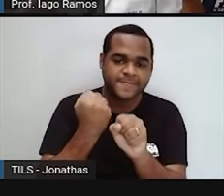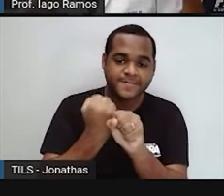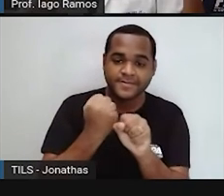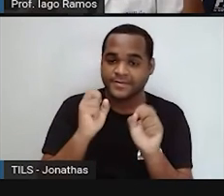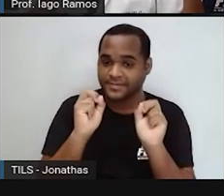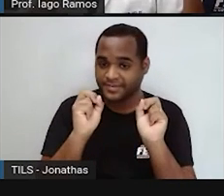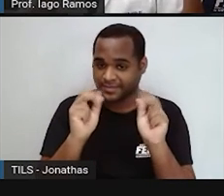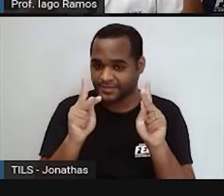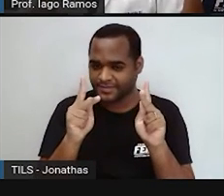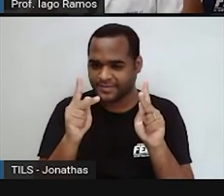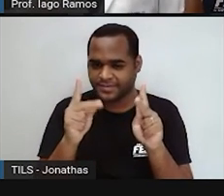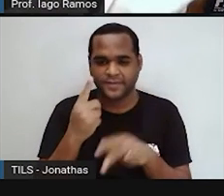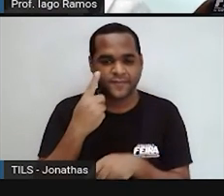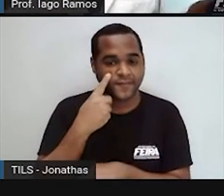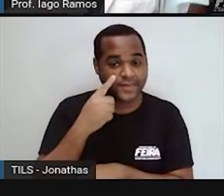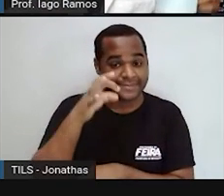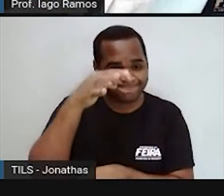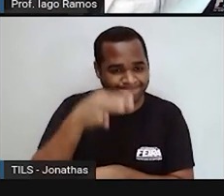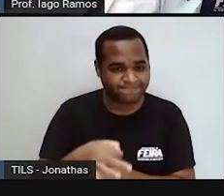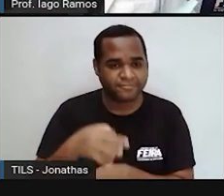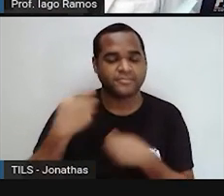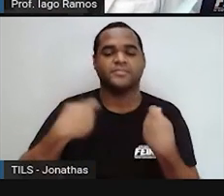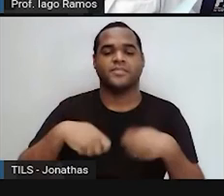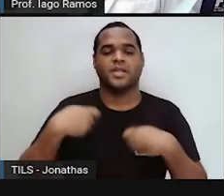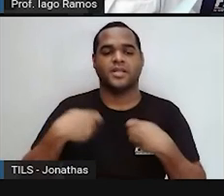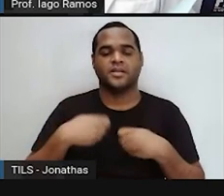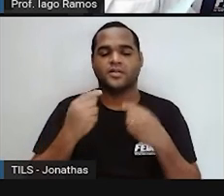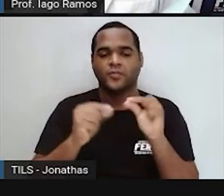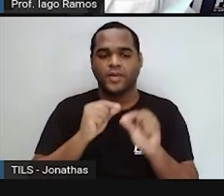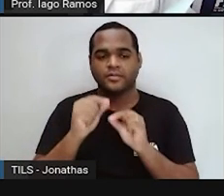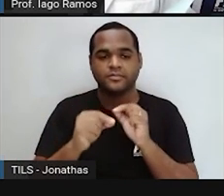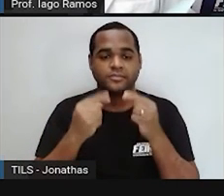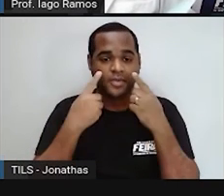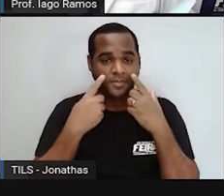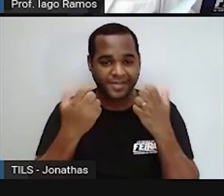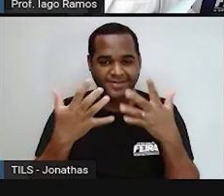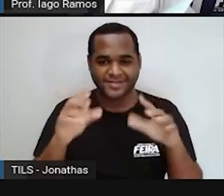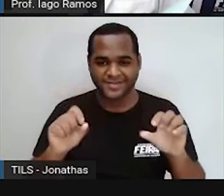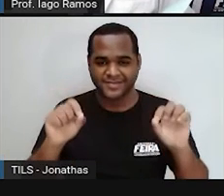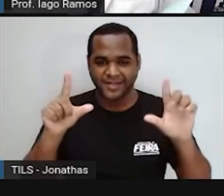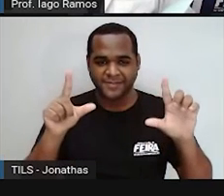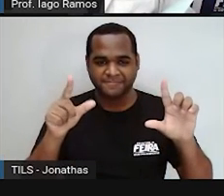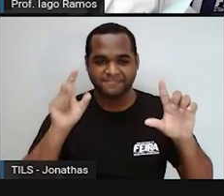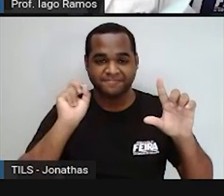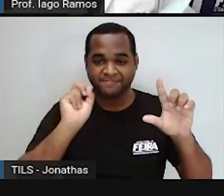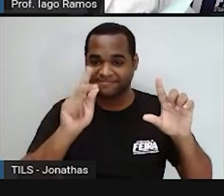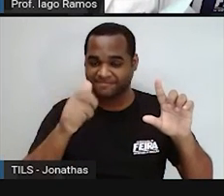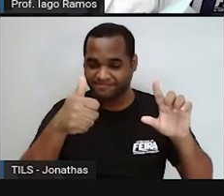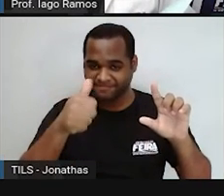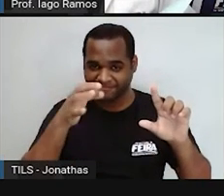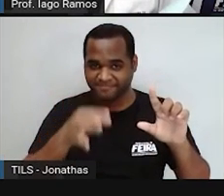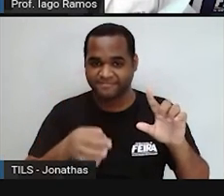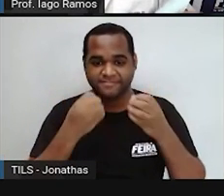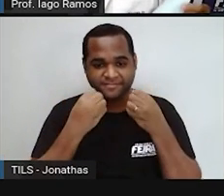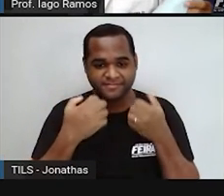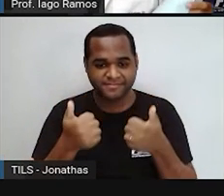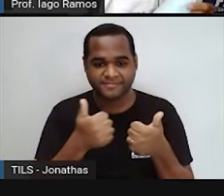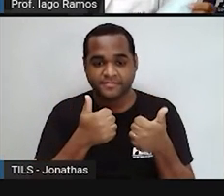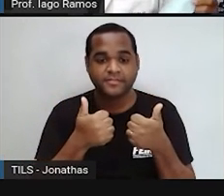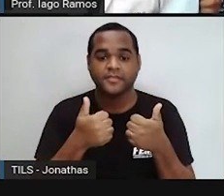belezinha olhando sempre para o que está aparecendo para você aí na tela certo bom